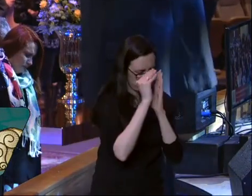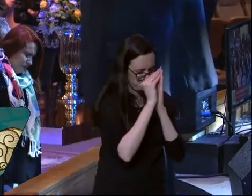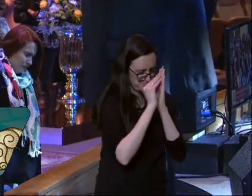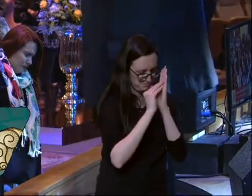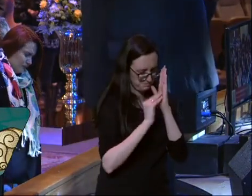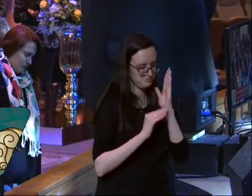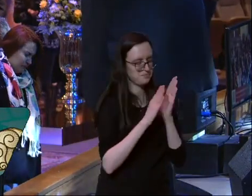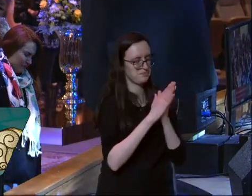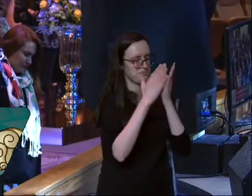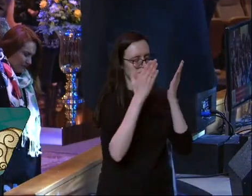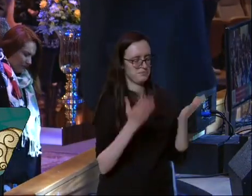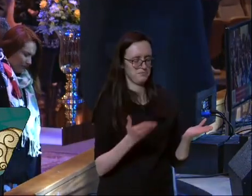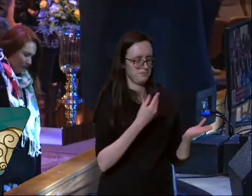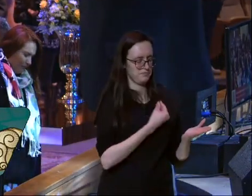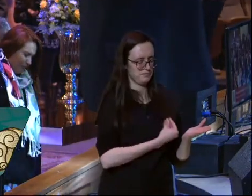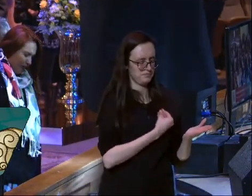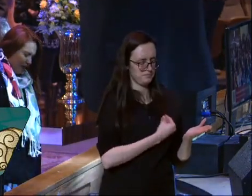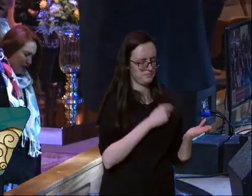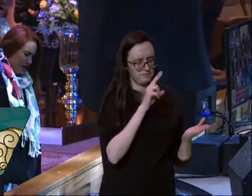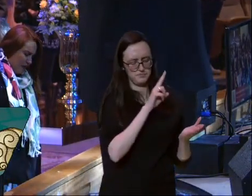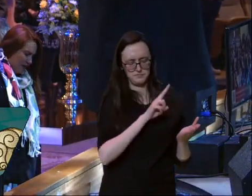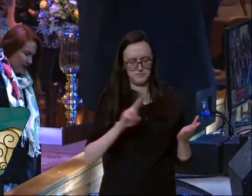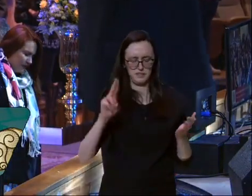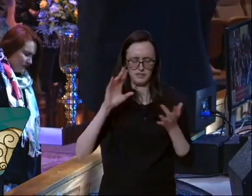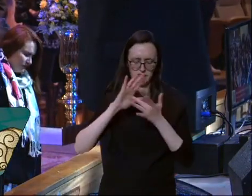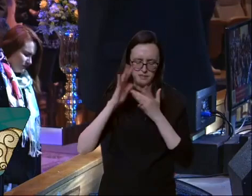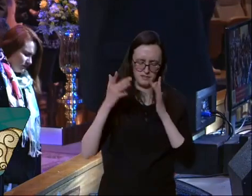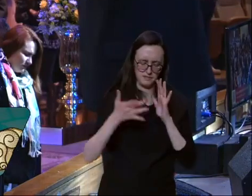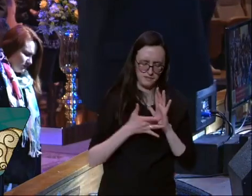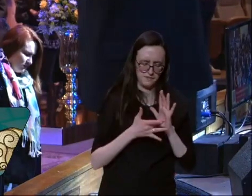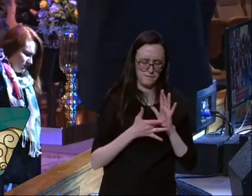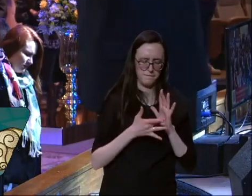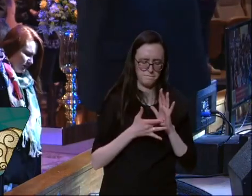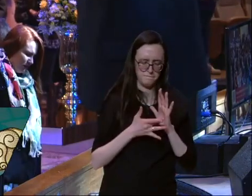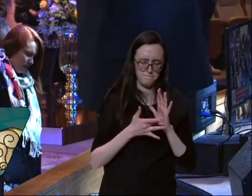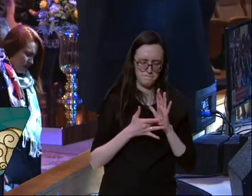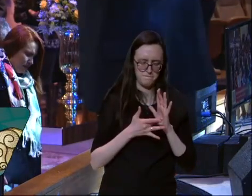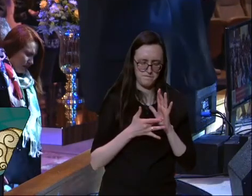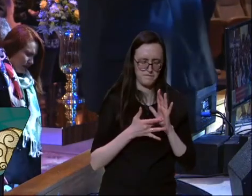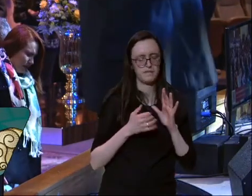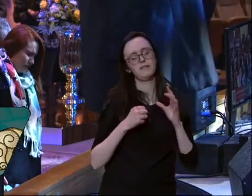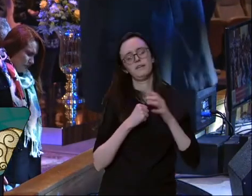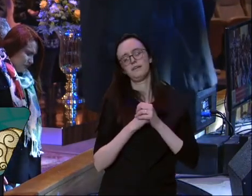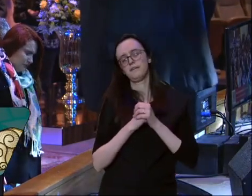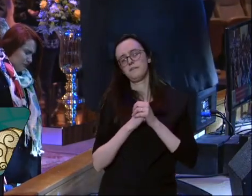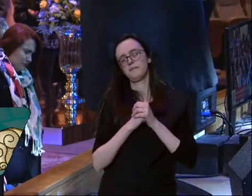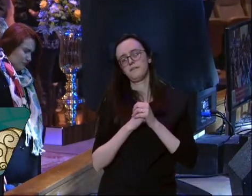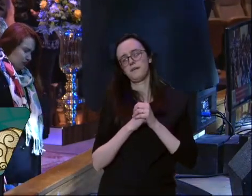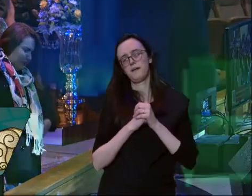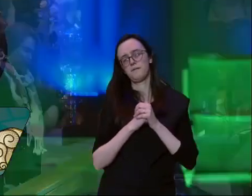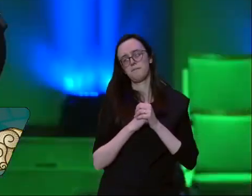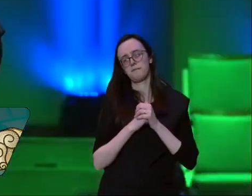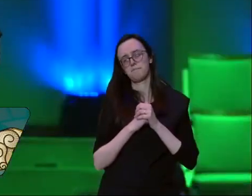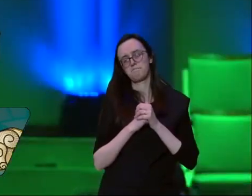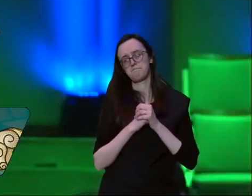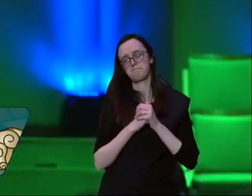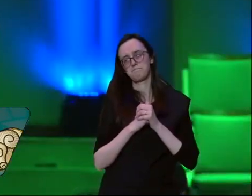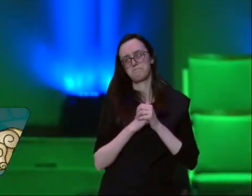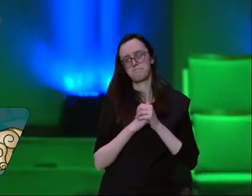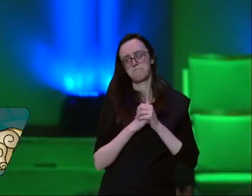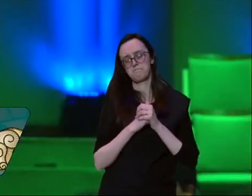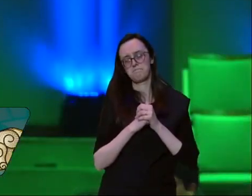livro da vida, Senhor, em nome de Jesus. Amém, Senhor.